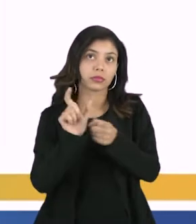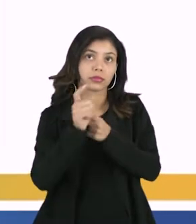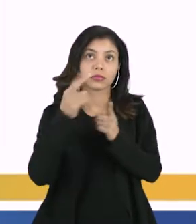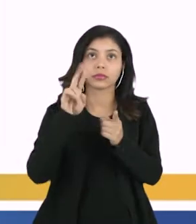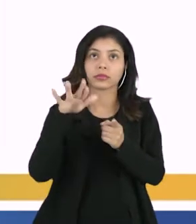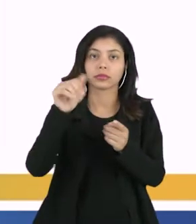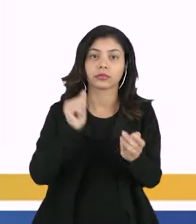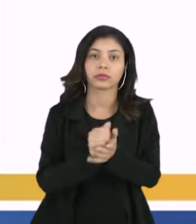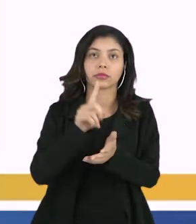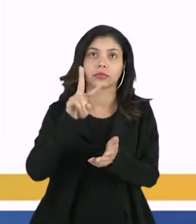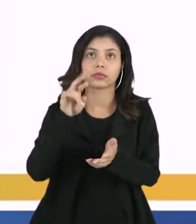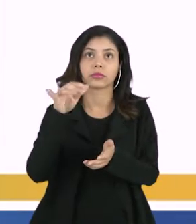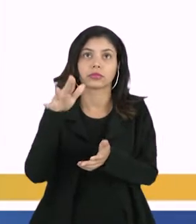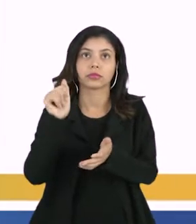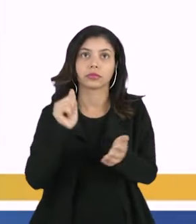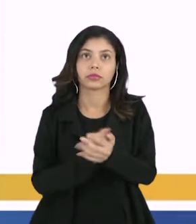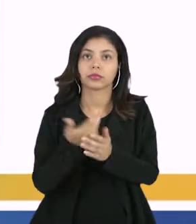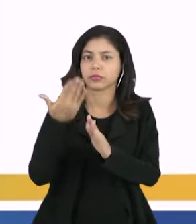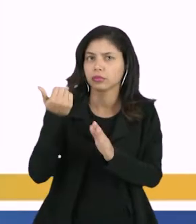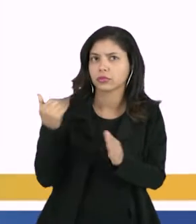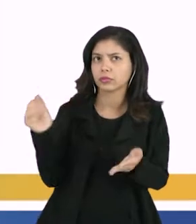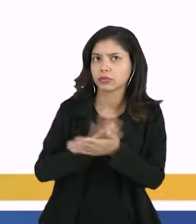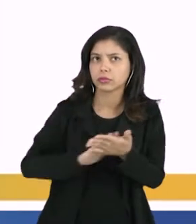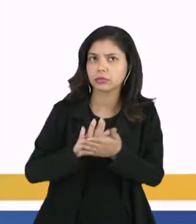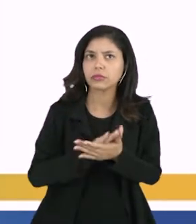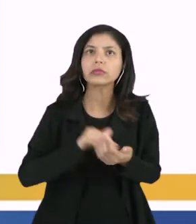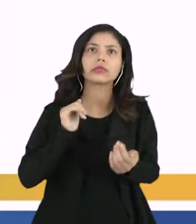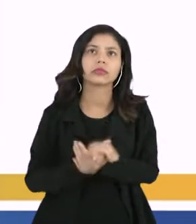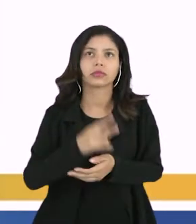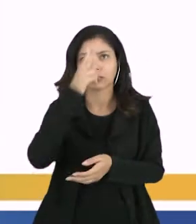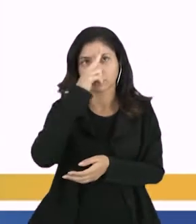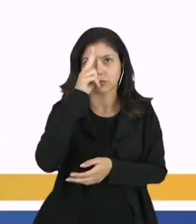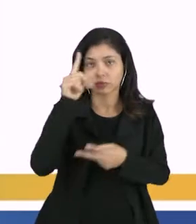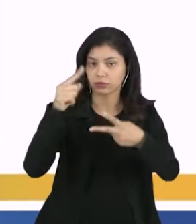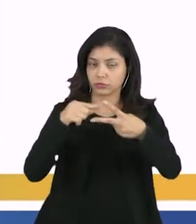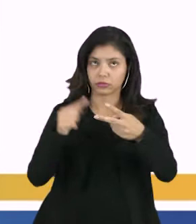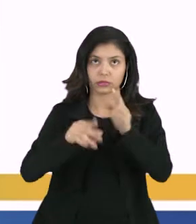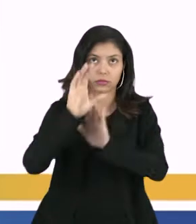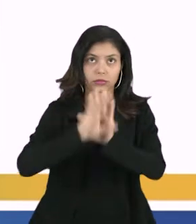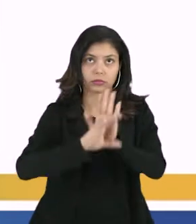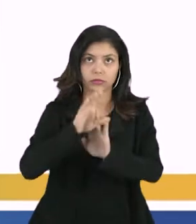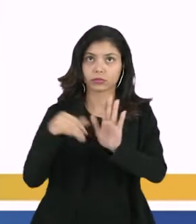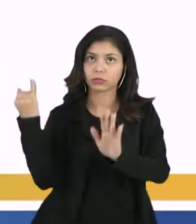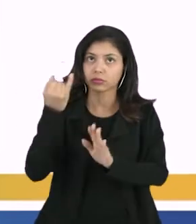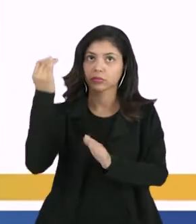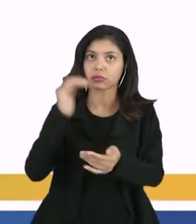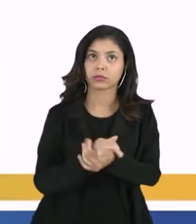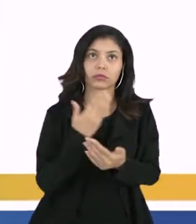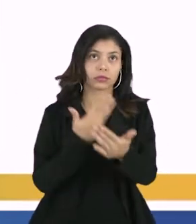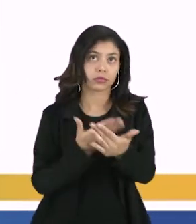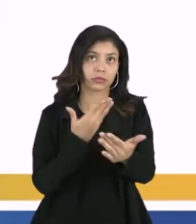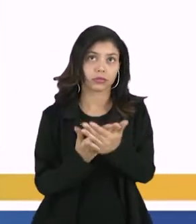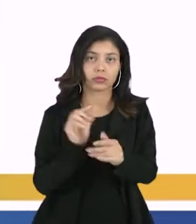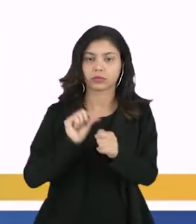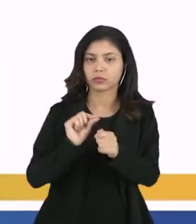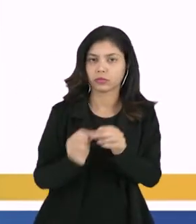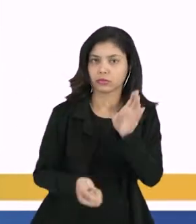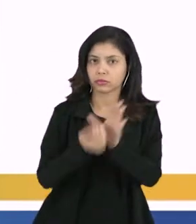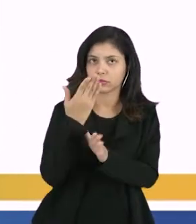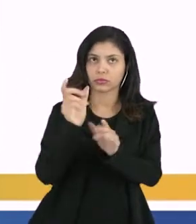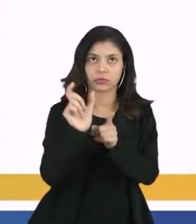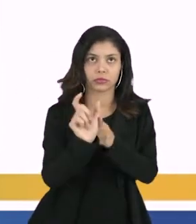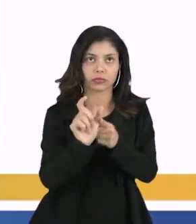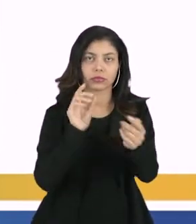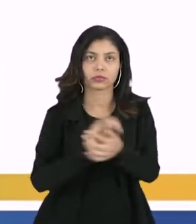Palavras primitivas e derivadas. Antes de mais nada, vale ressaltar dois conceitos importantes para o estudo de formação das